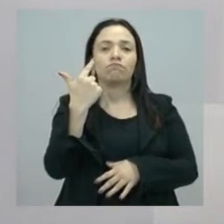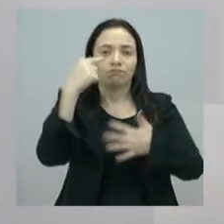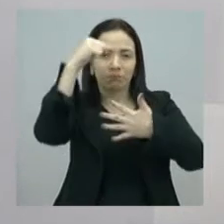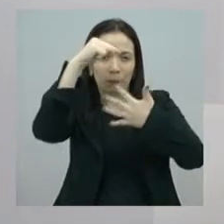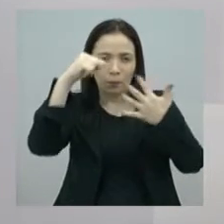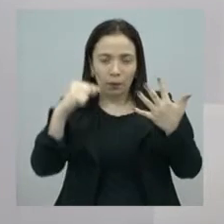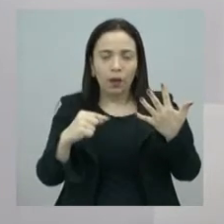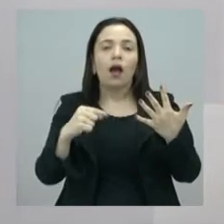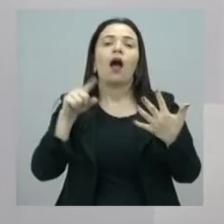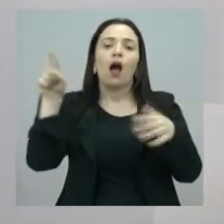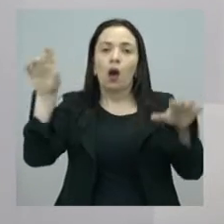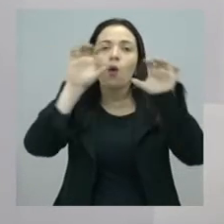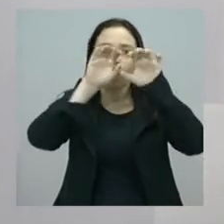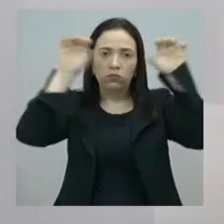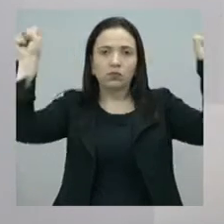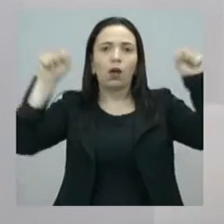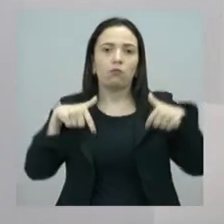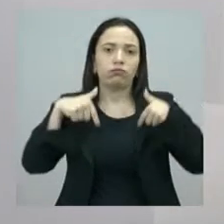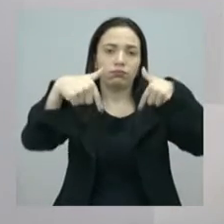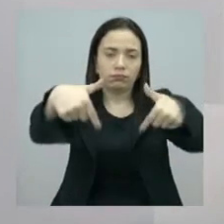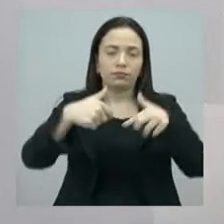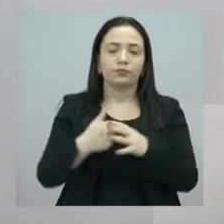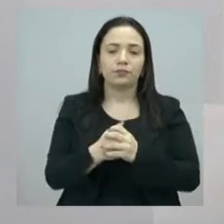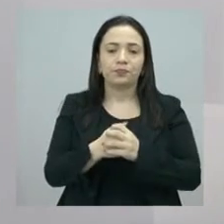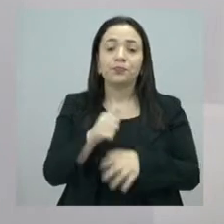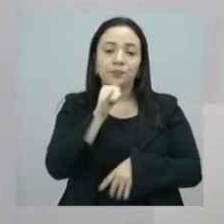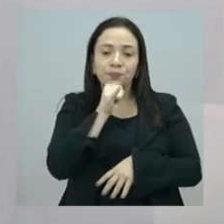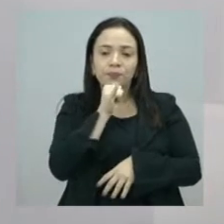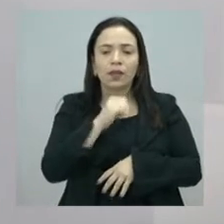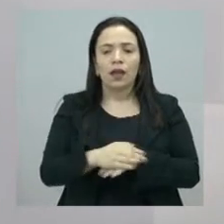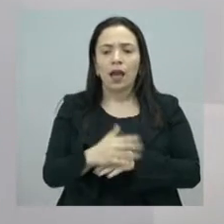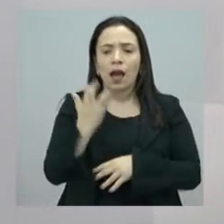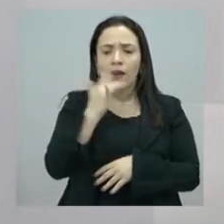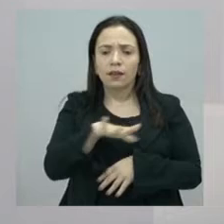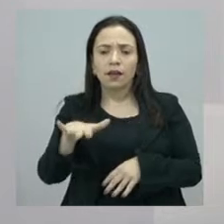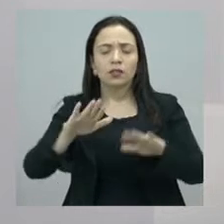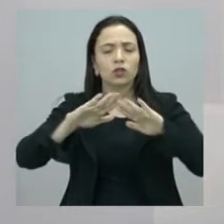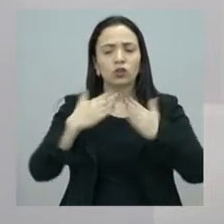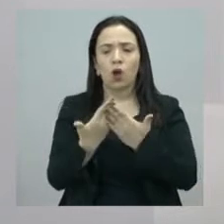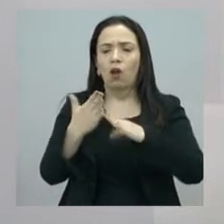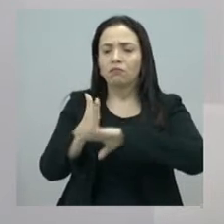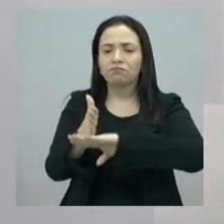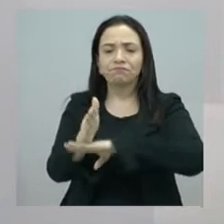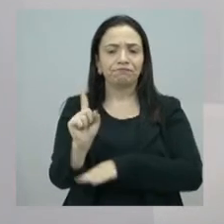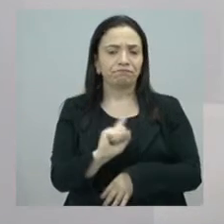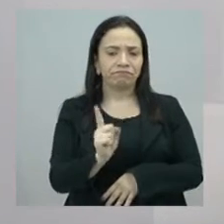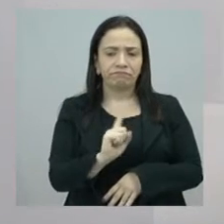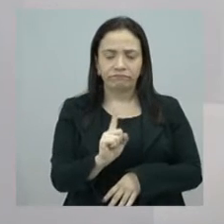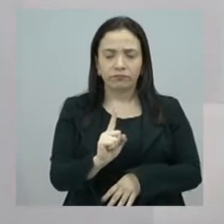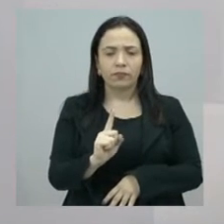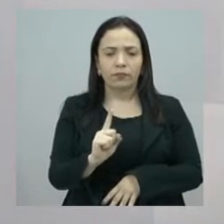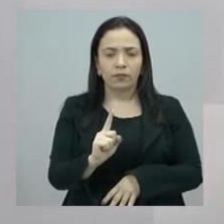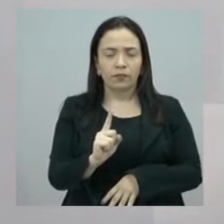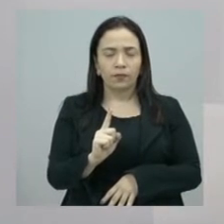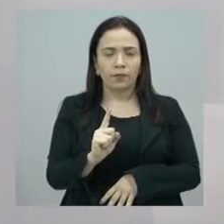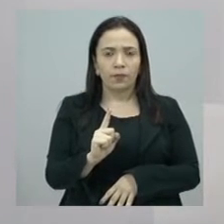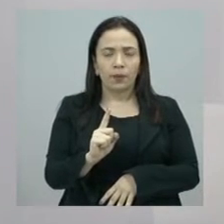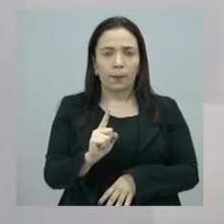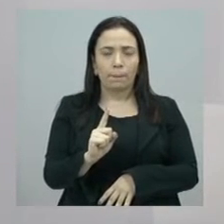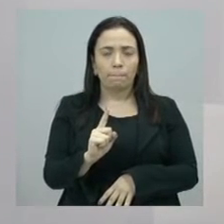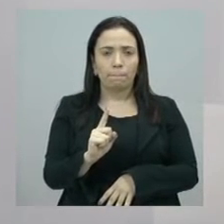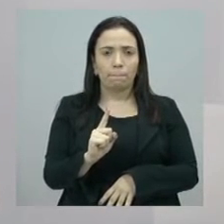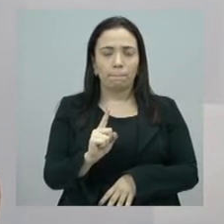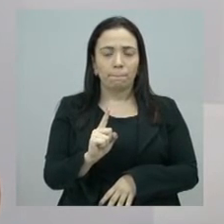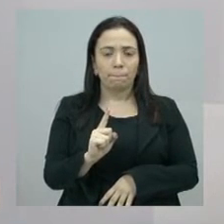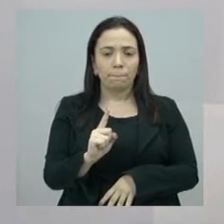aí tem a atuação do Conselho Tutelar. Vejamos, uma criança que está fora da escola, ela pode estar fora da escola